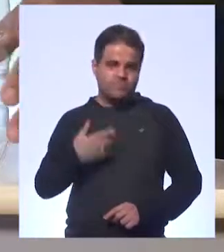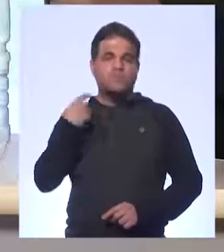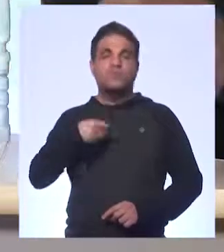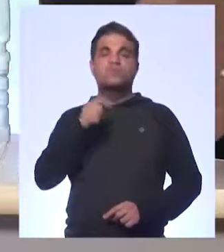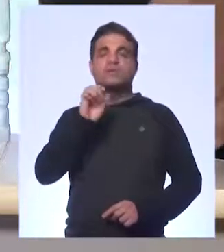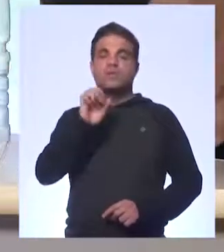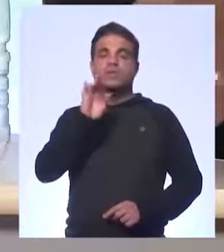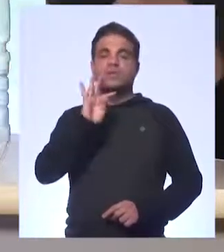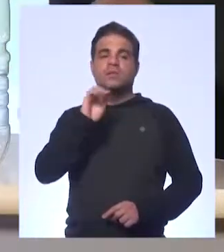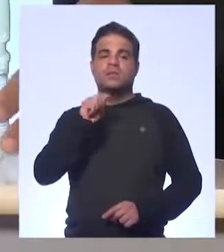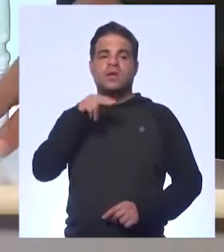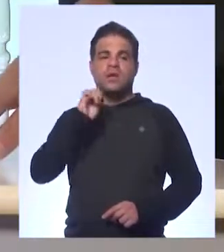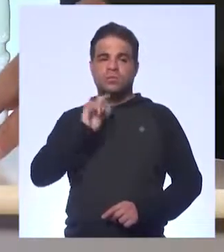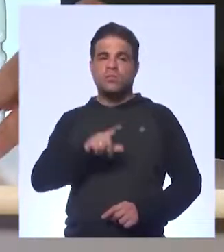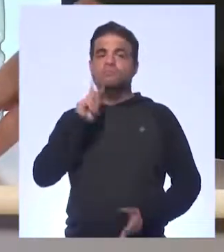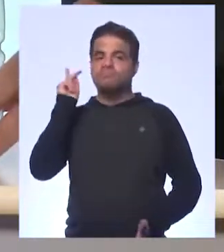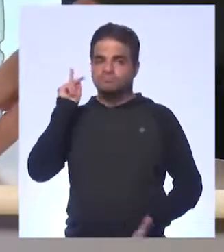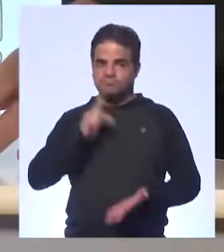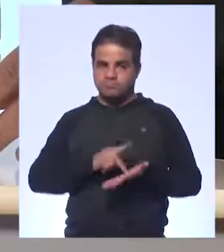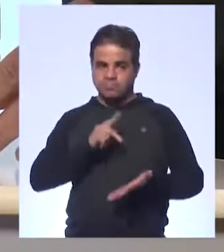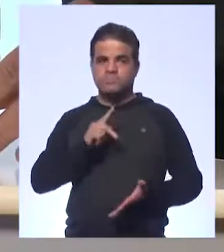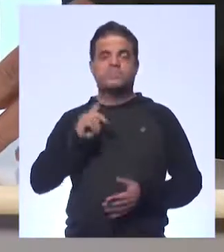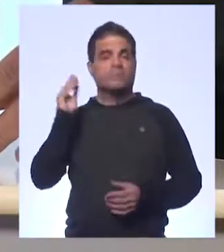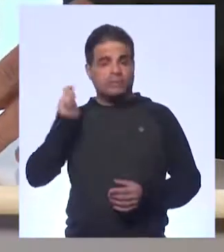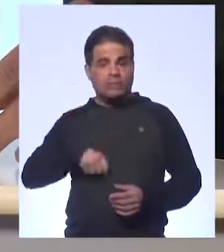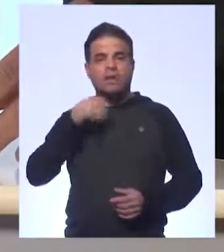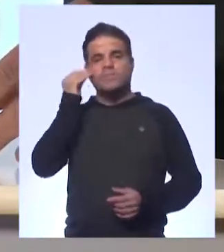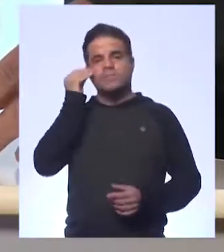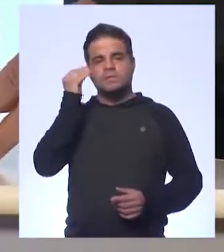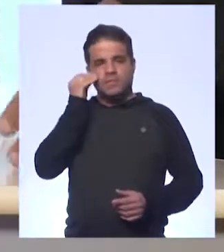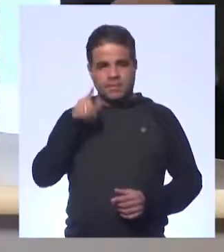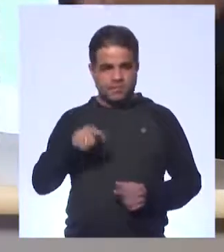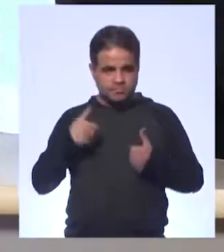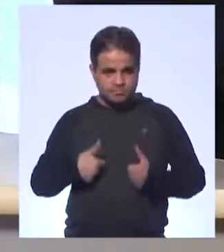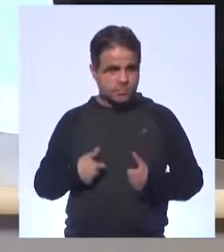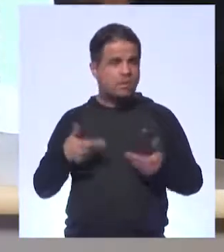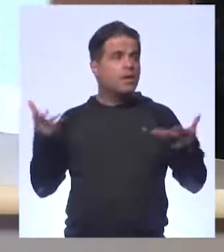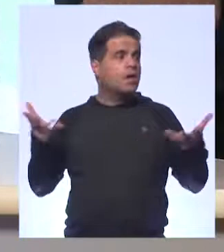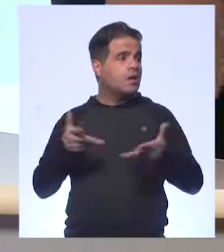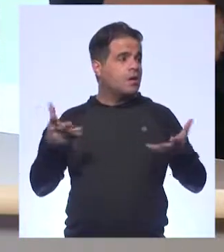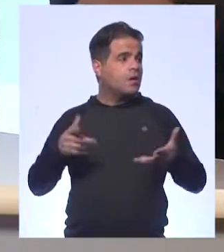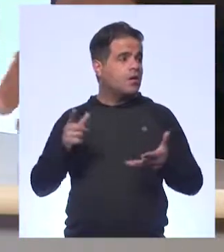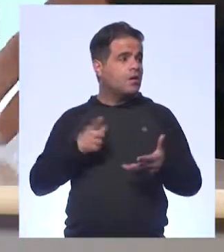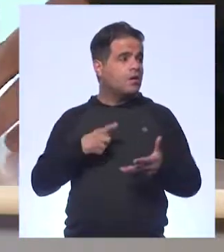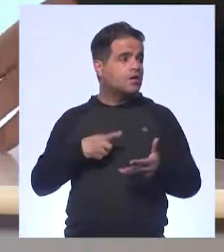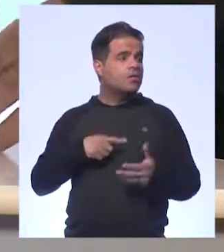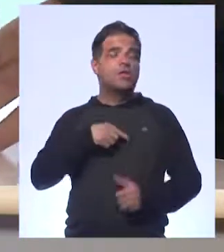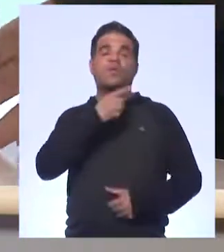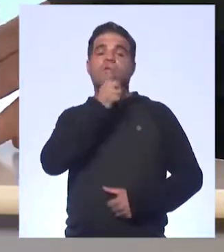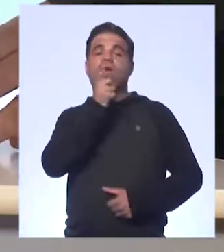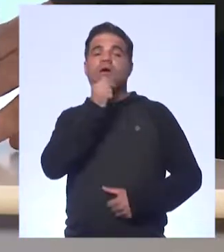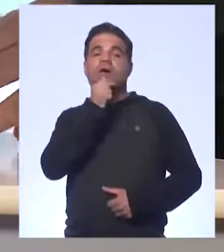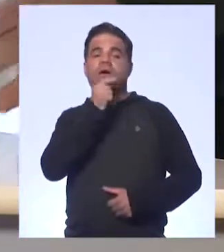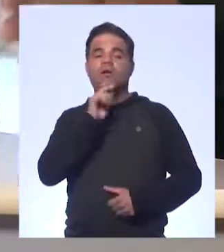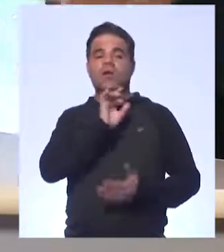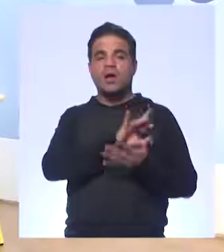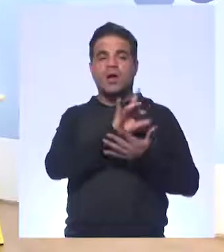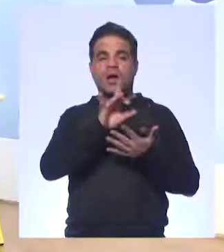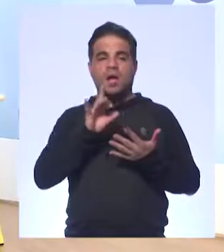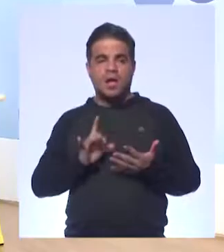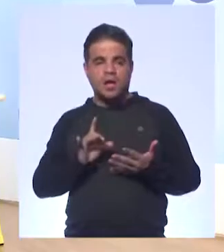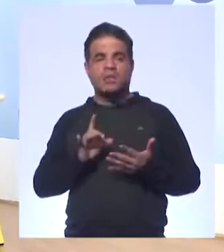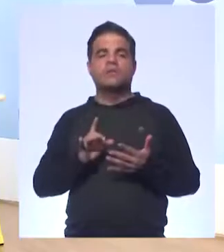o etanol para fazer esse experimento. Então, agora eu tenho um álcool e água aí em cada uma